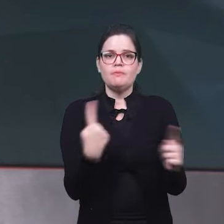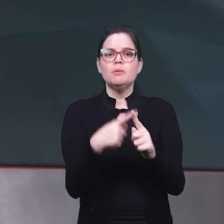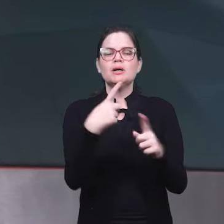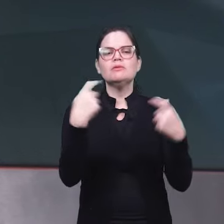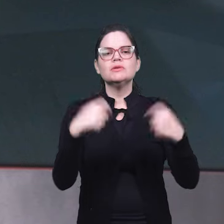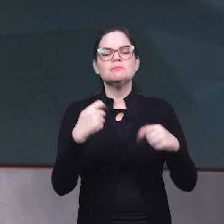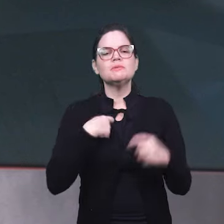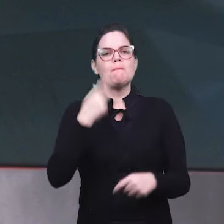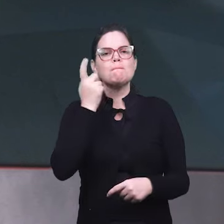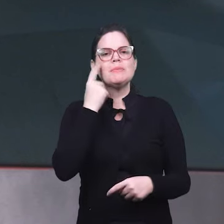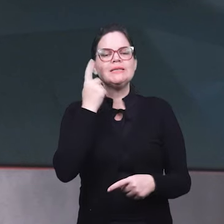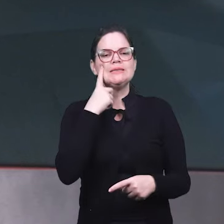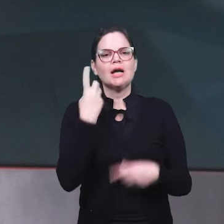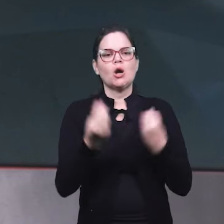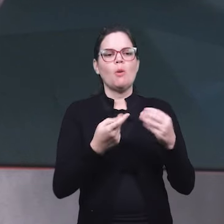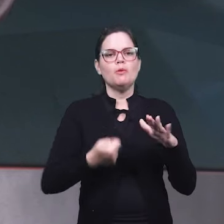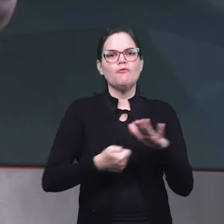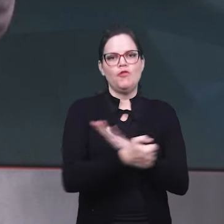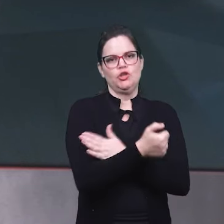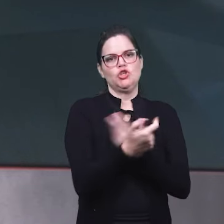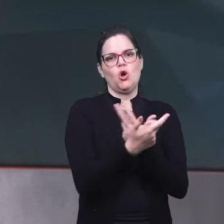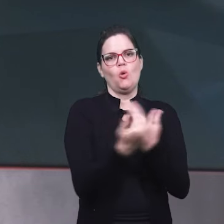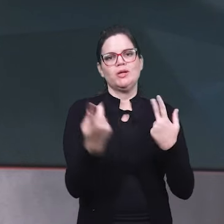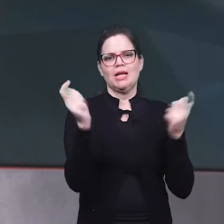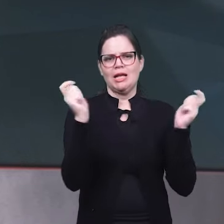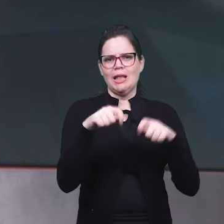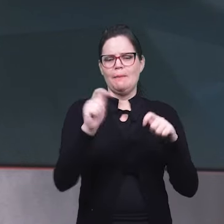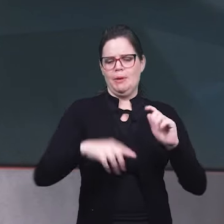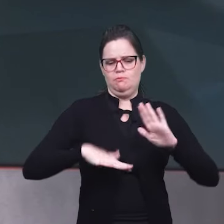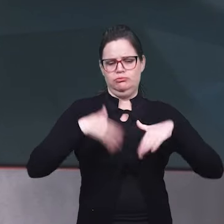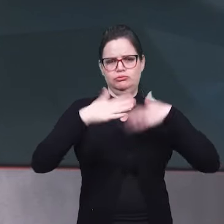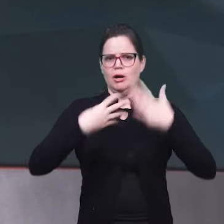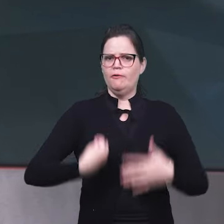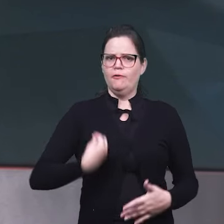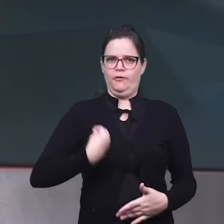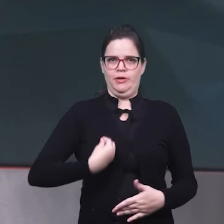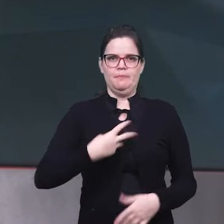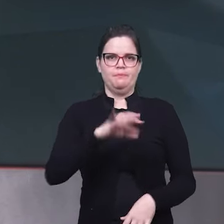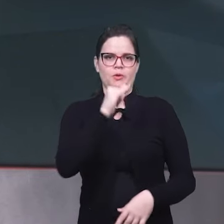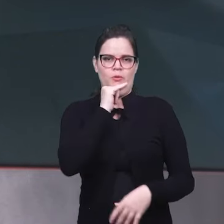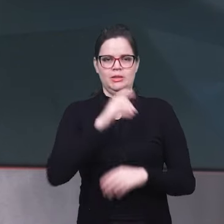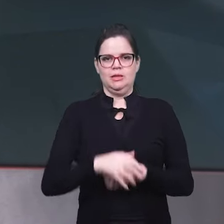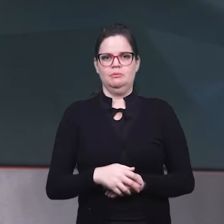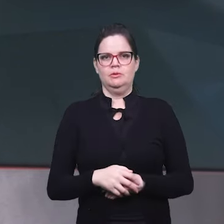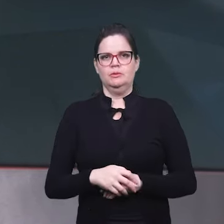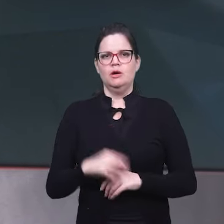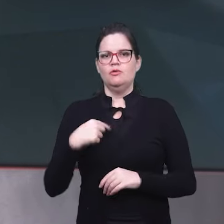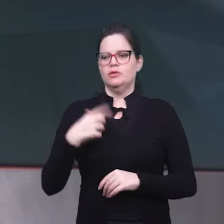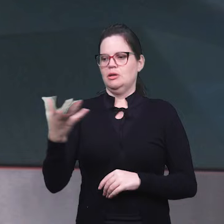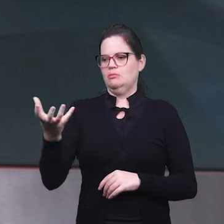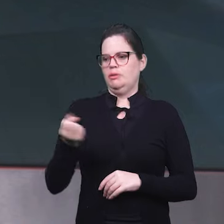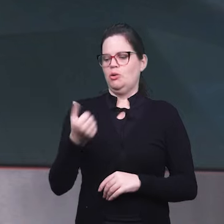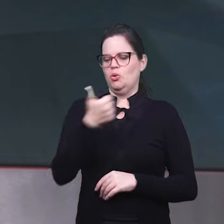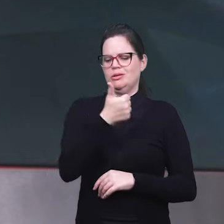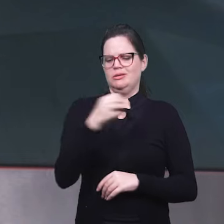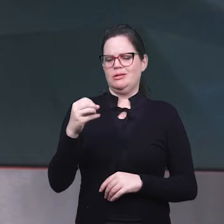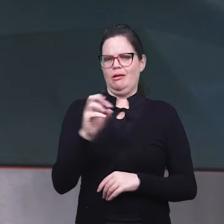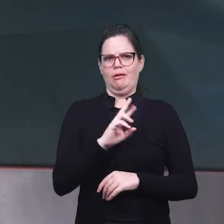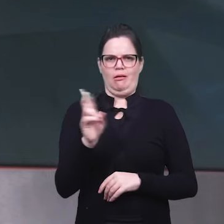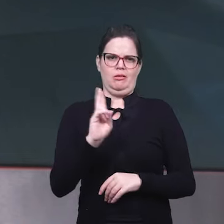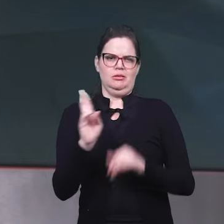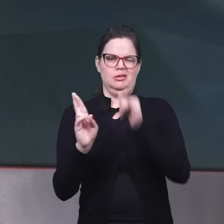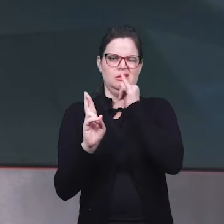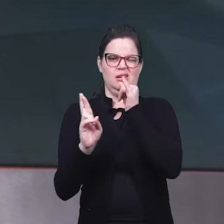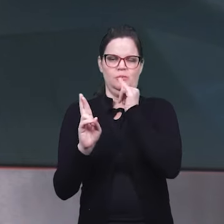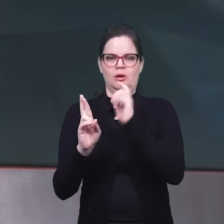que, vamos imaginar, você gerou a dívida de 100, naquele momento, o capital de 100, mais o